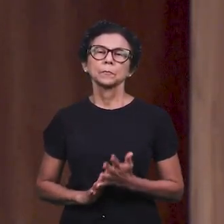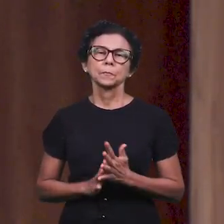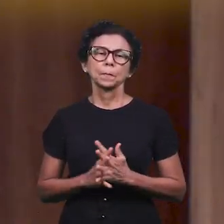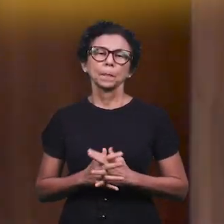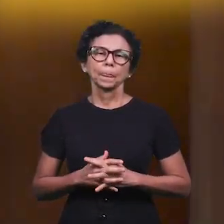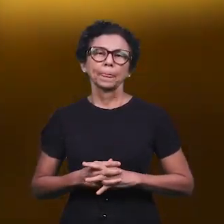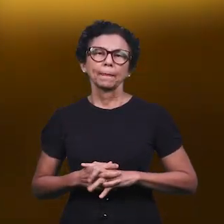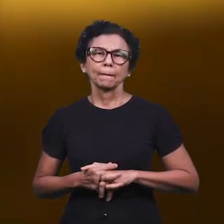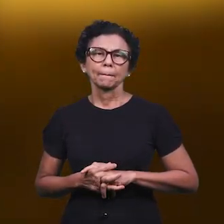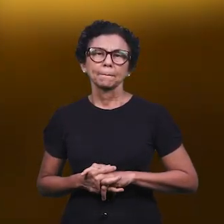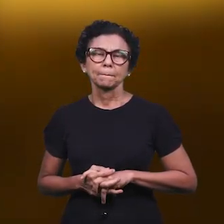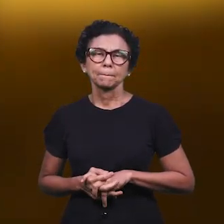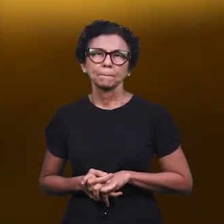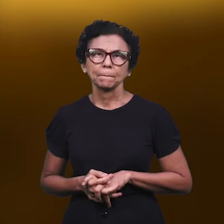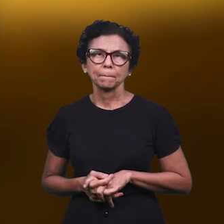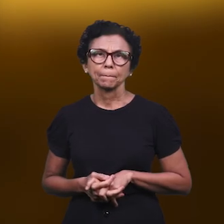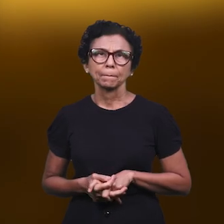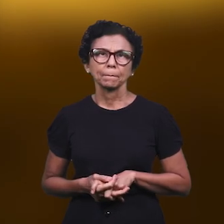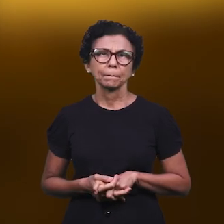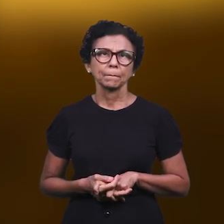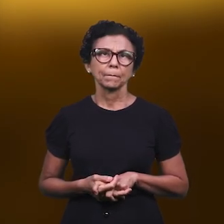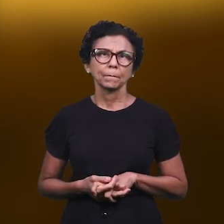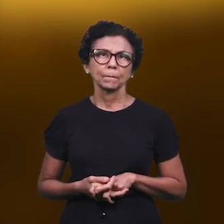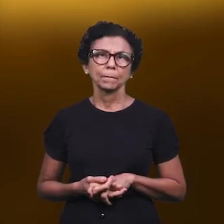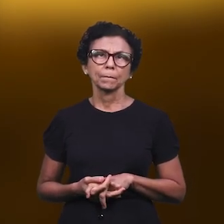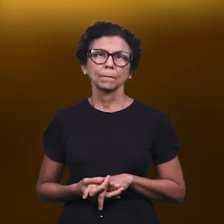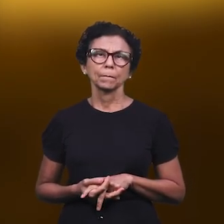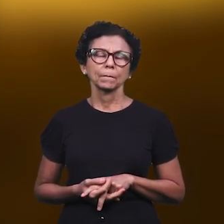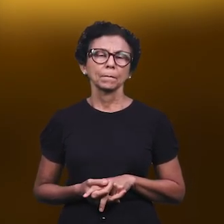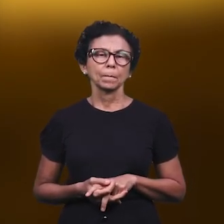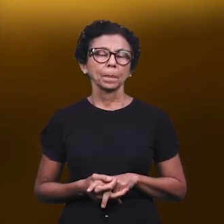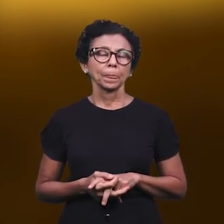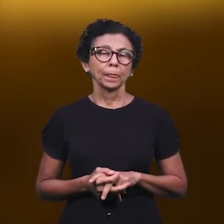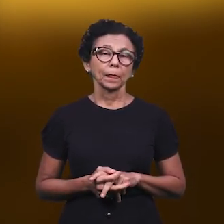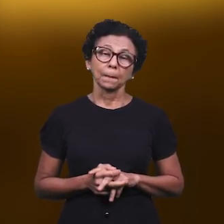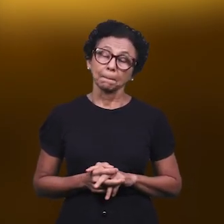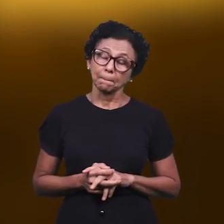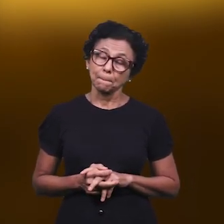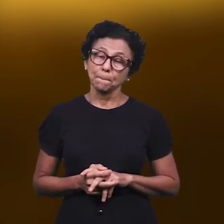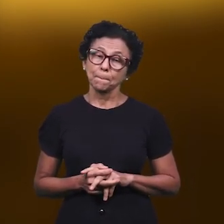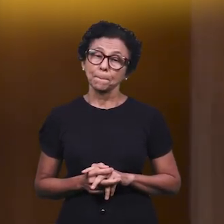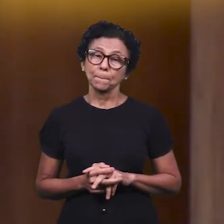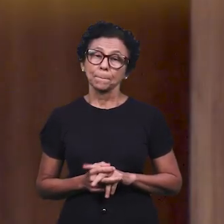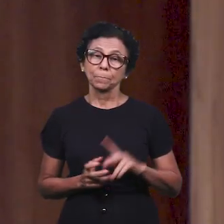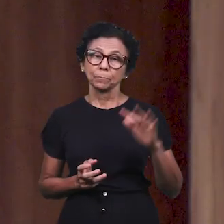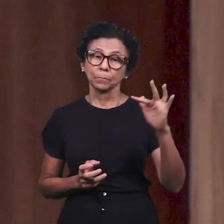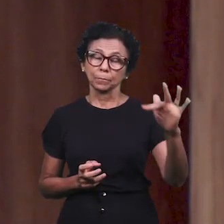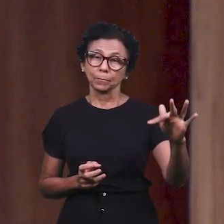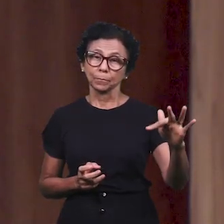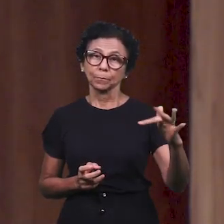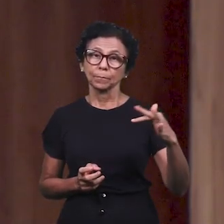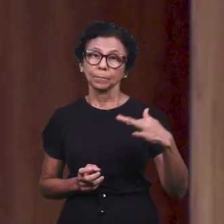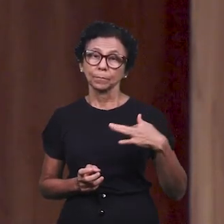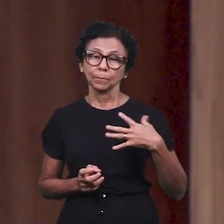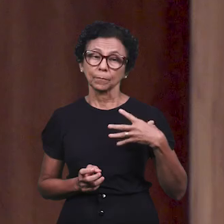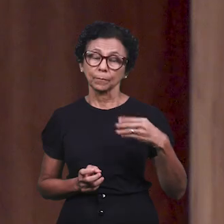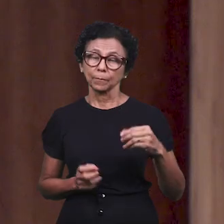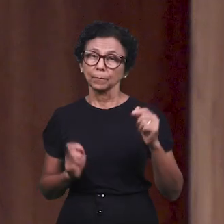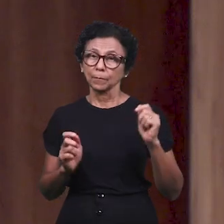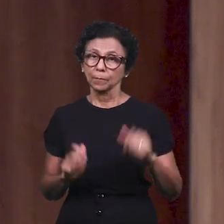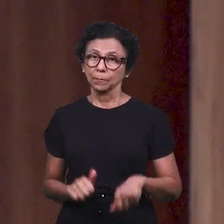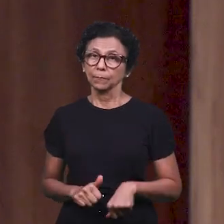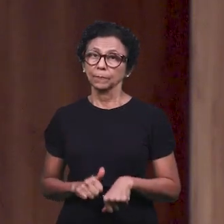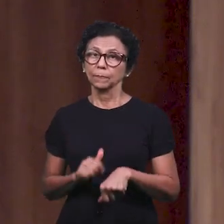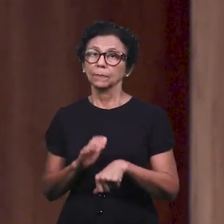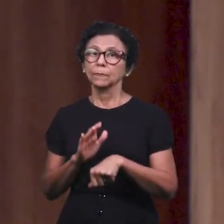tema, eles, pois, serão os vossos juízes. Porque a criança, quando pequena, não